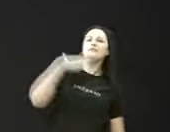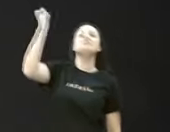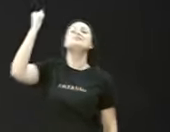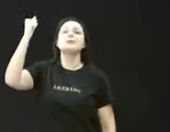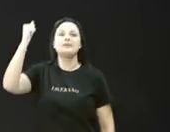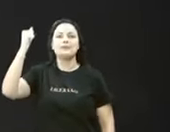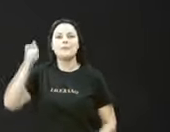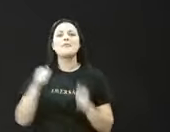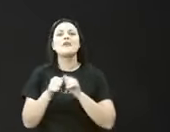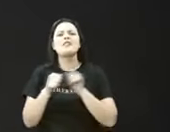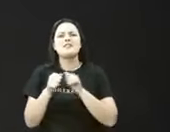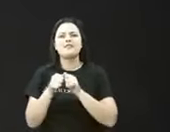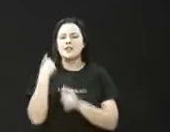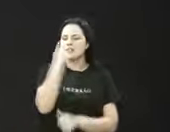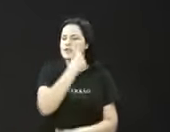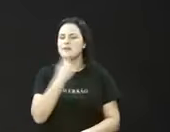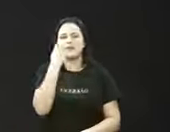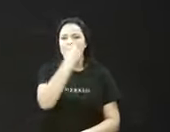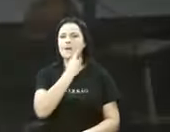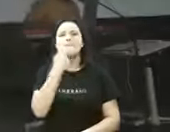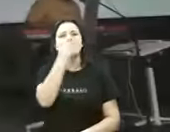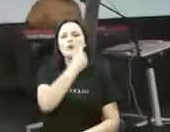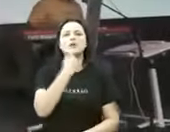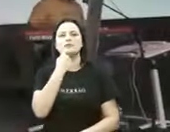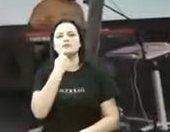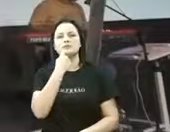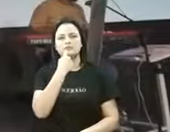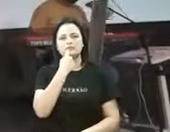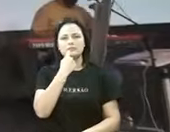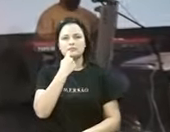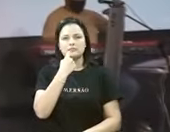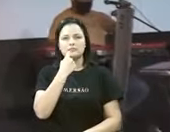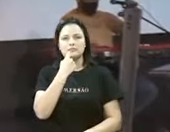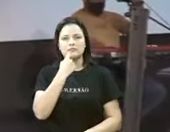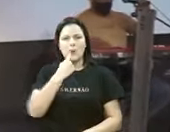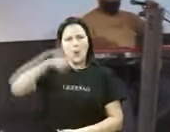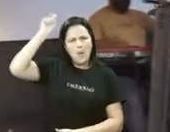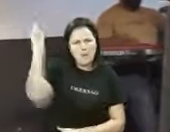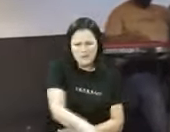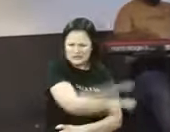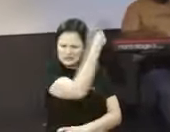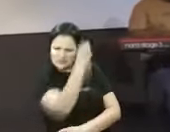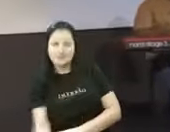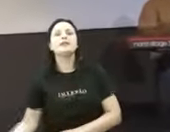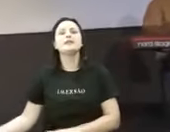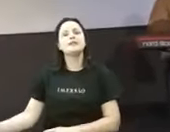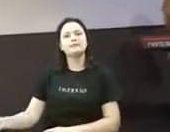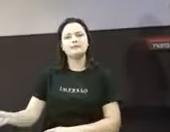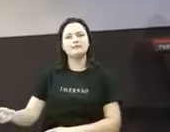boca uma espada afiada, na sombra da sua mão me escondeu. Ouça,